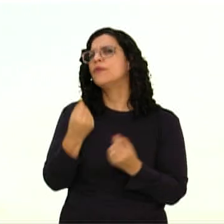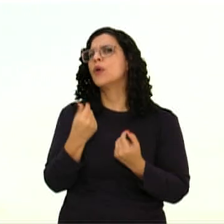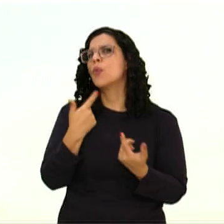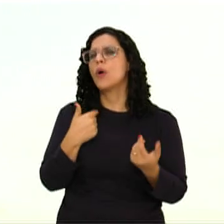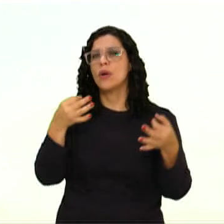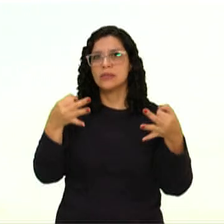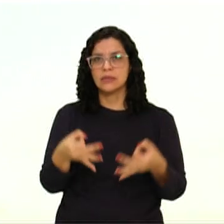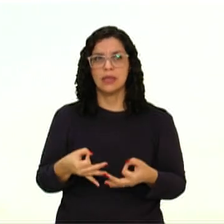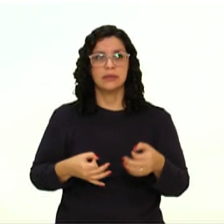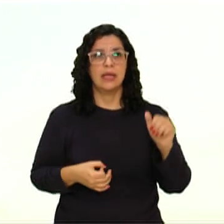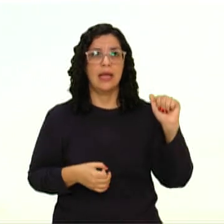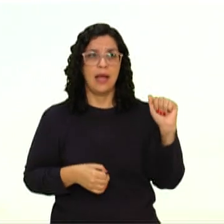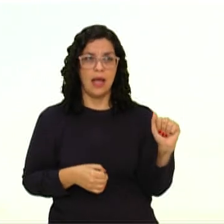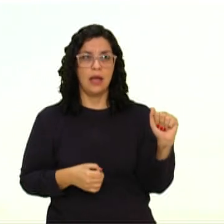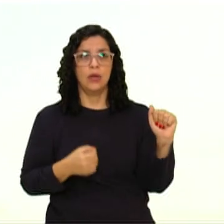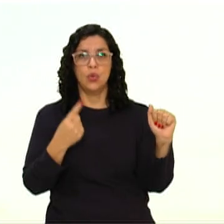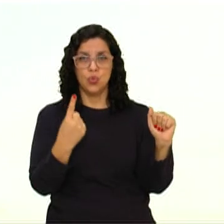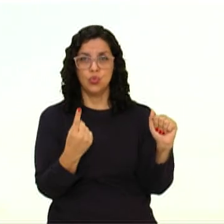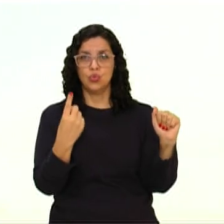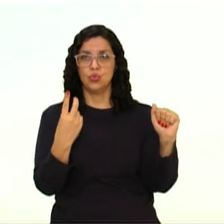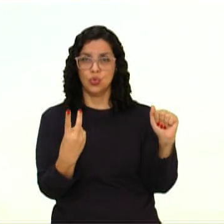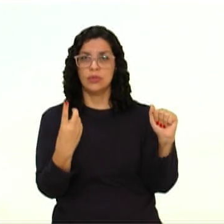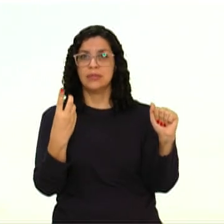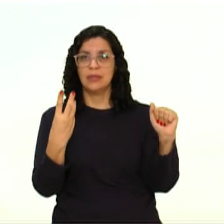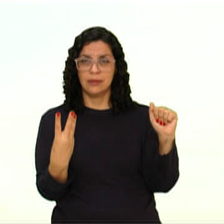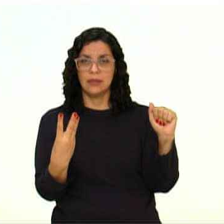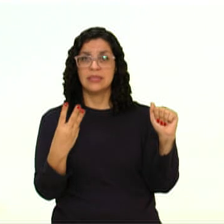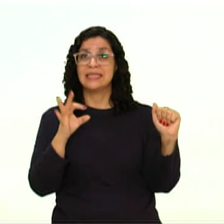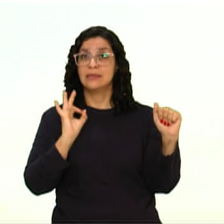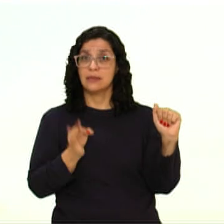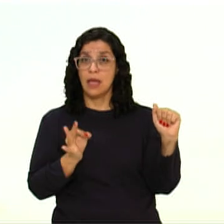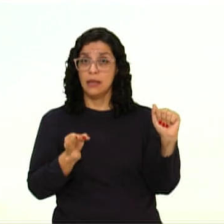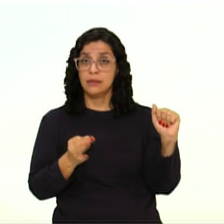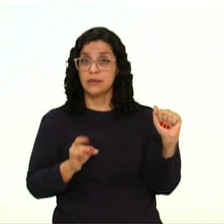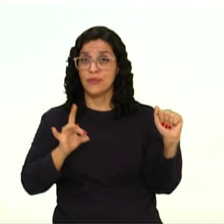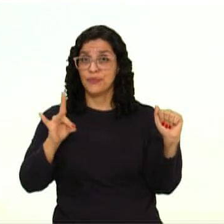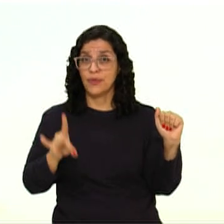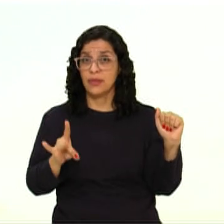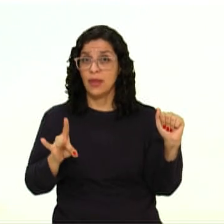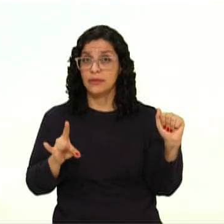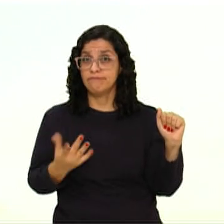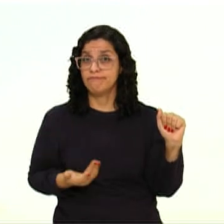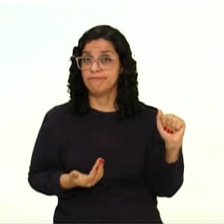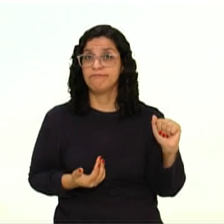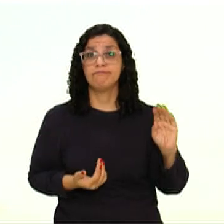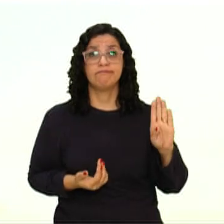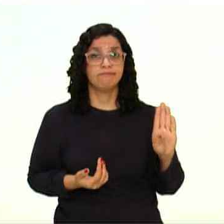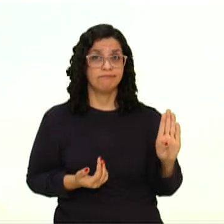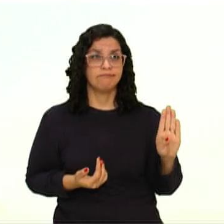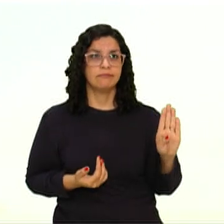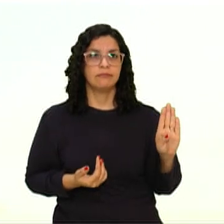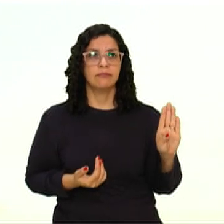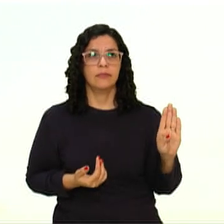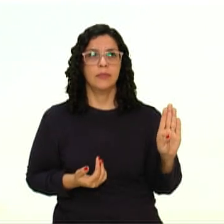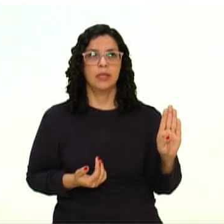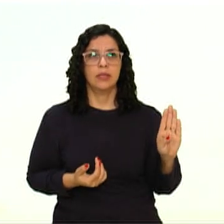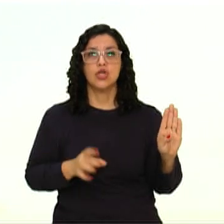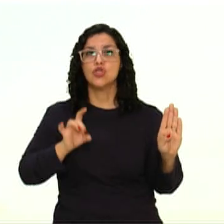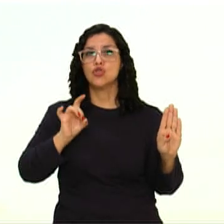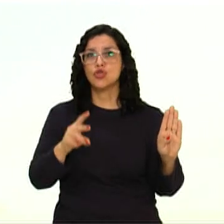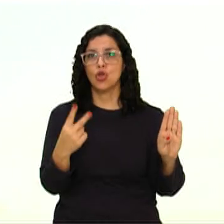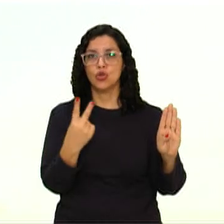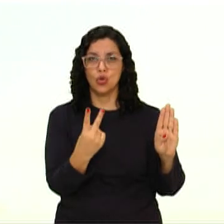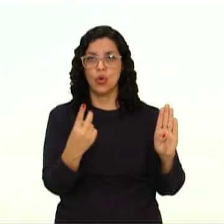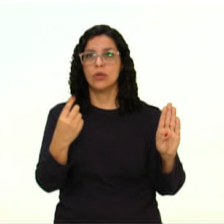é a opção correta? Letra A. A 1, a 2 e a 3 são verdadeiras? As três afirmativas são verdadeiras? A letra